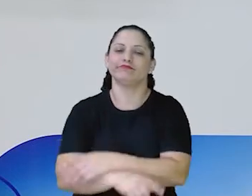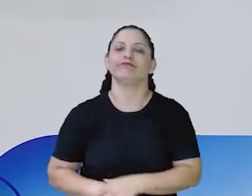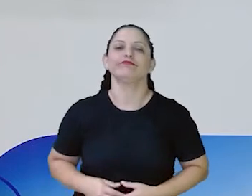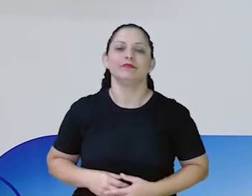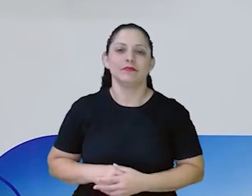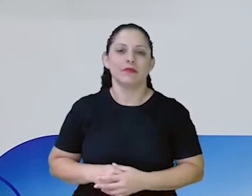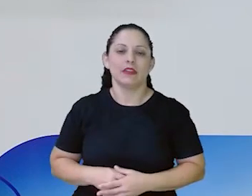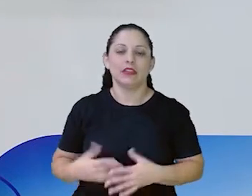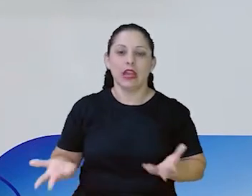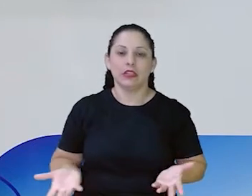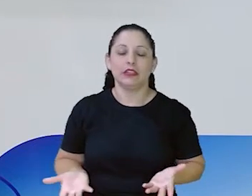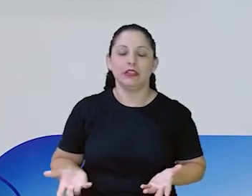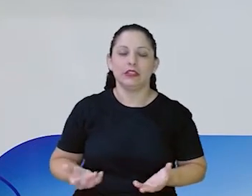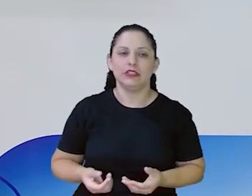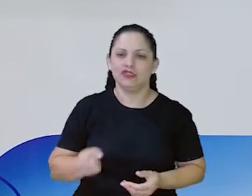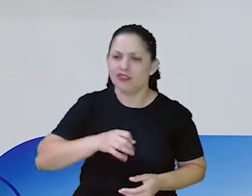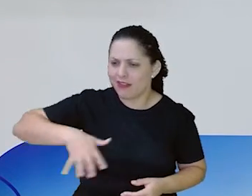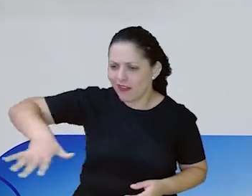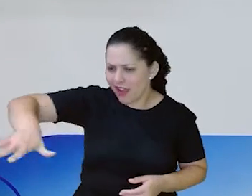for cortando,